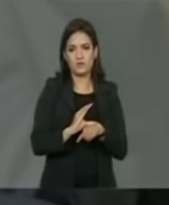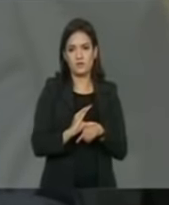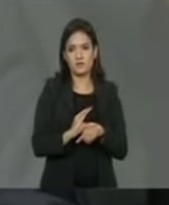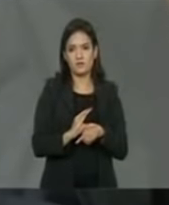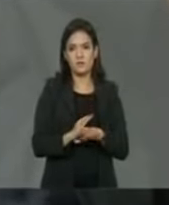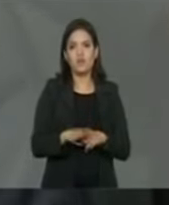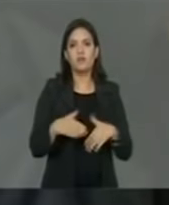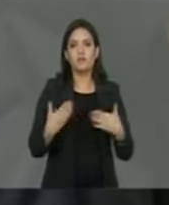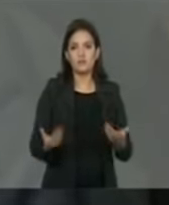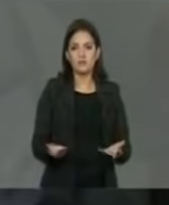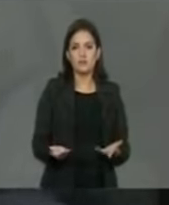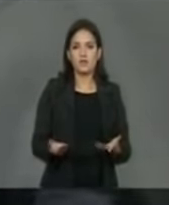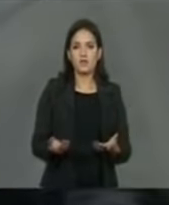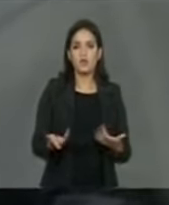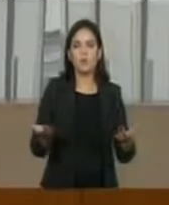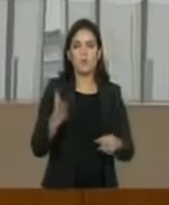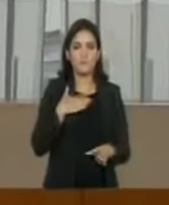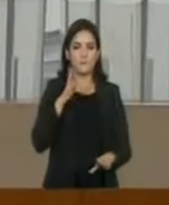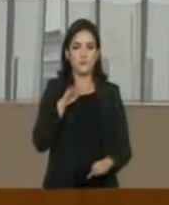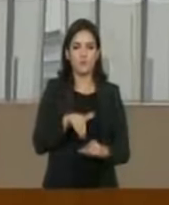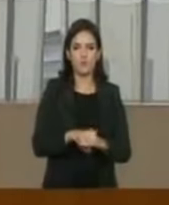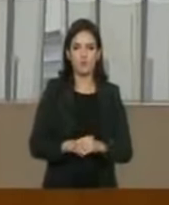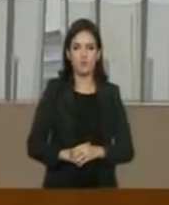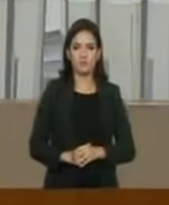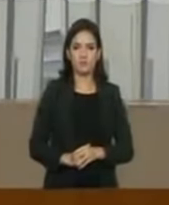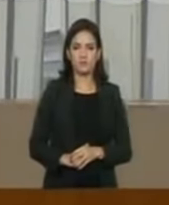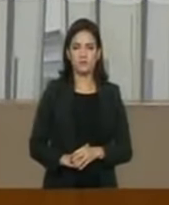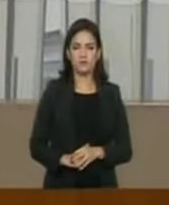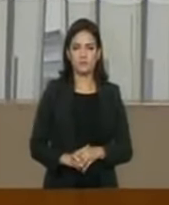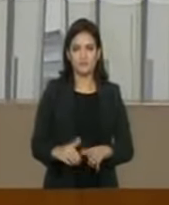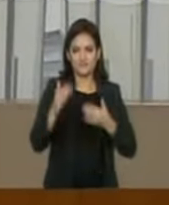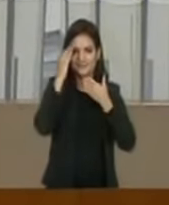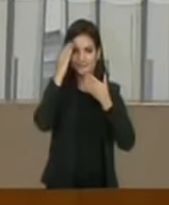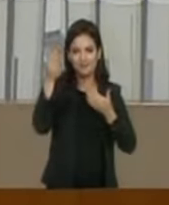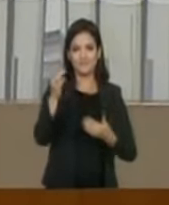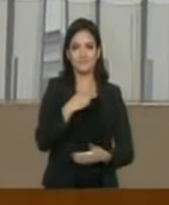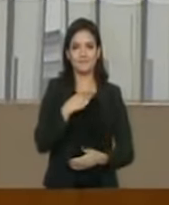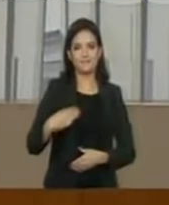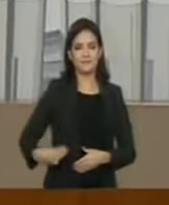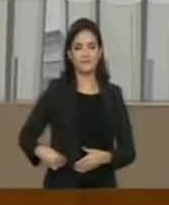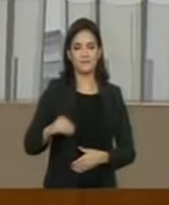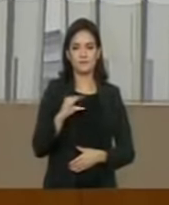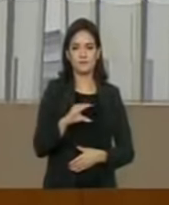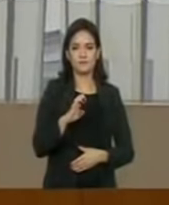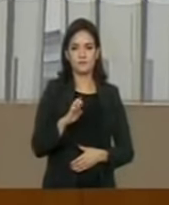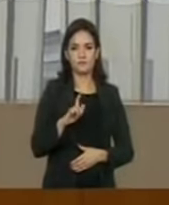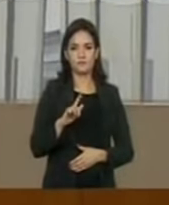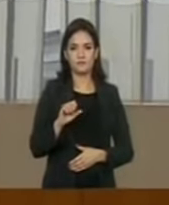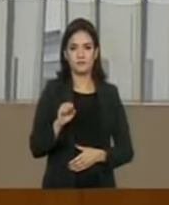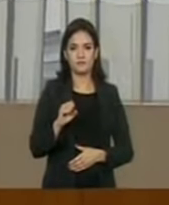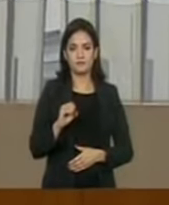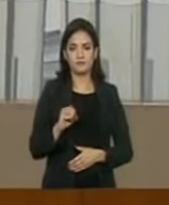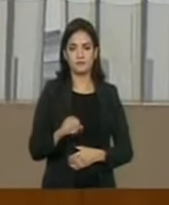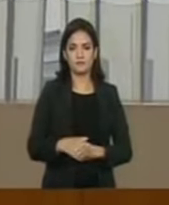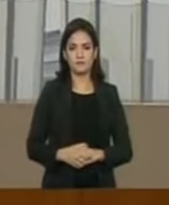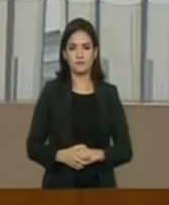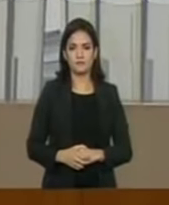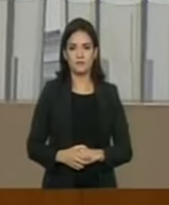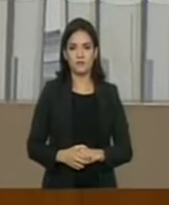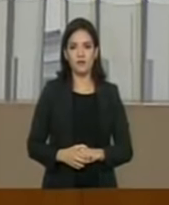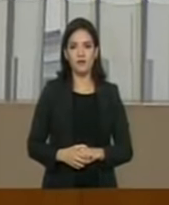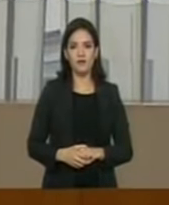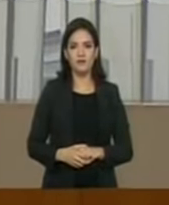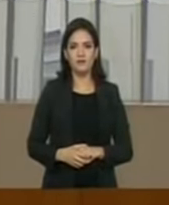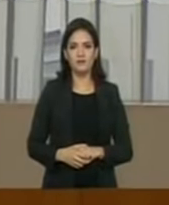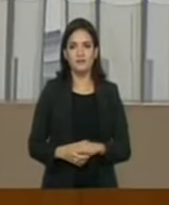nesse sentido o presidente é o meu voto agradeço ao ministro celso de mello antes de iniciar o meu voto